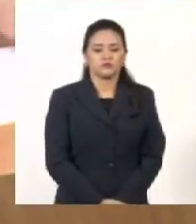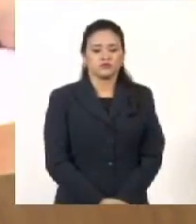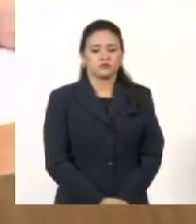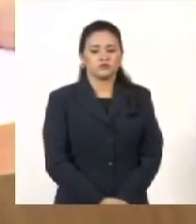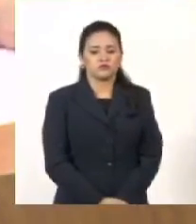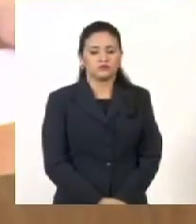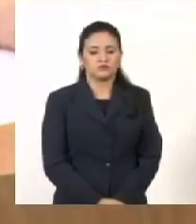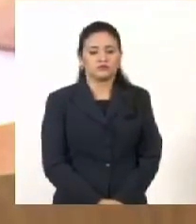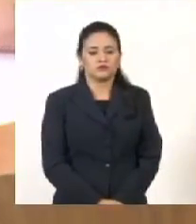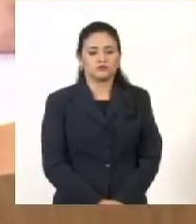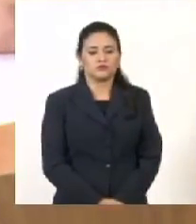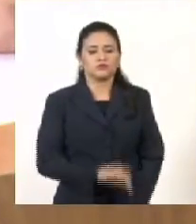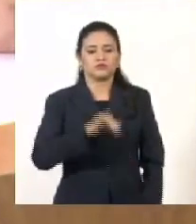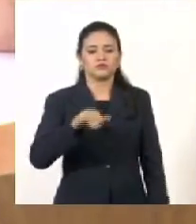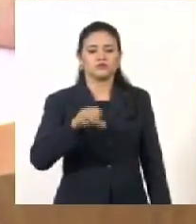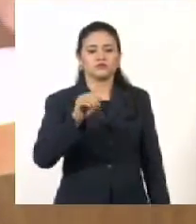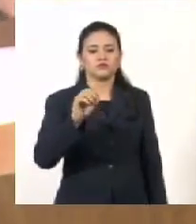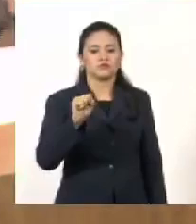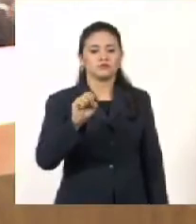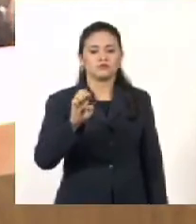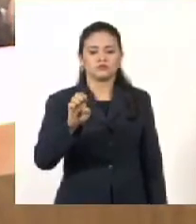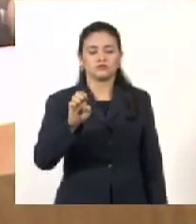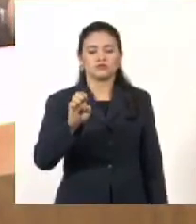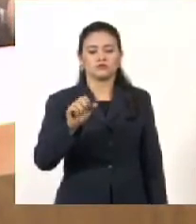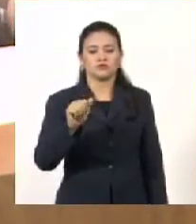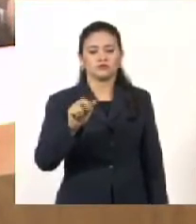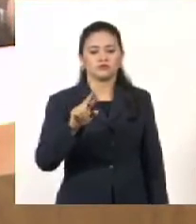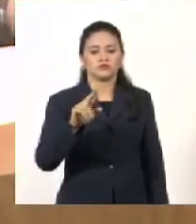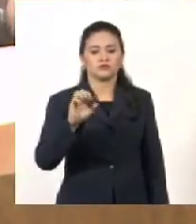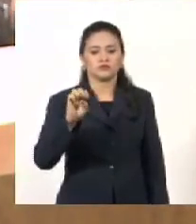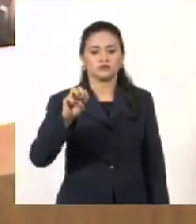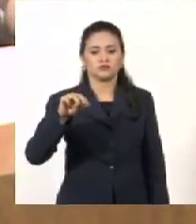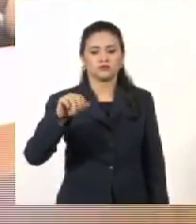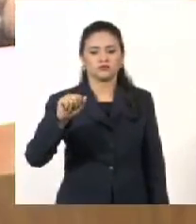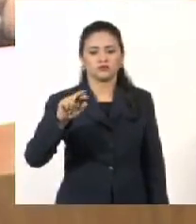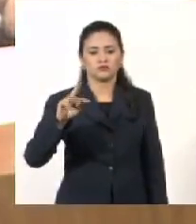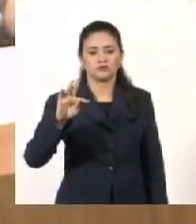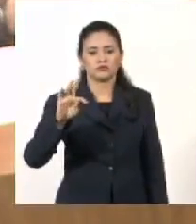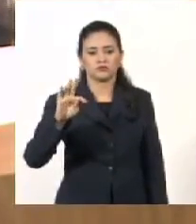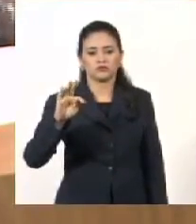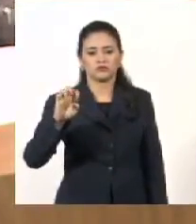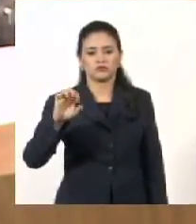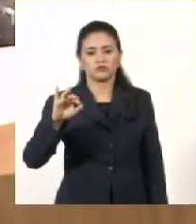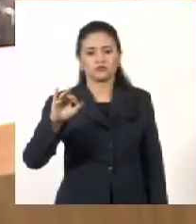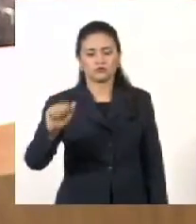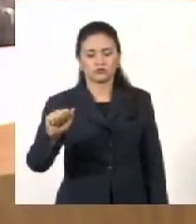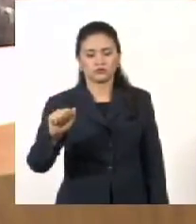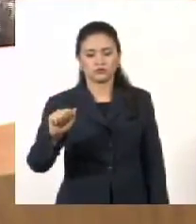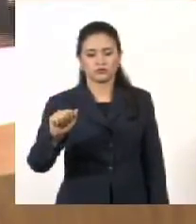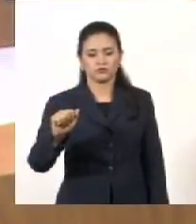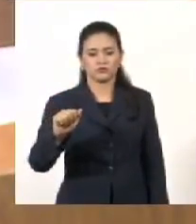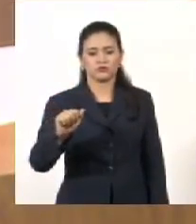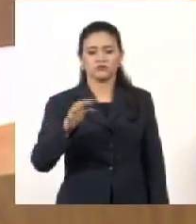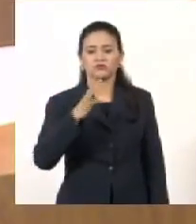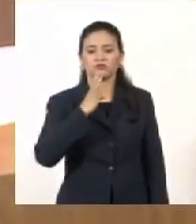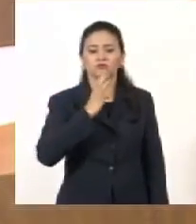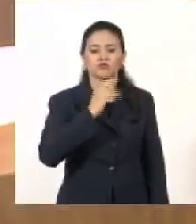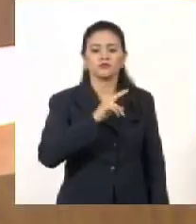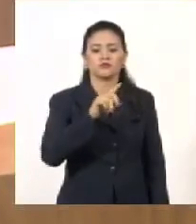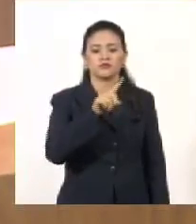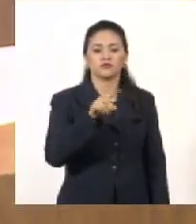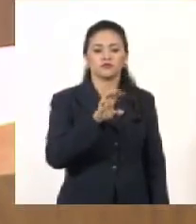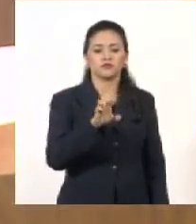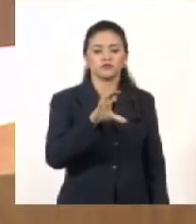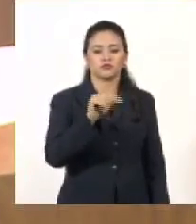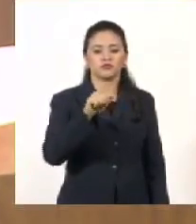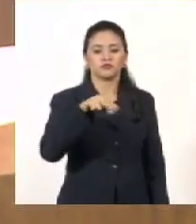o senhor José de Arimateia Souza Serra, mais conhecido como Zé Canela, que é irmão